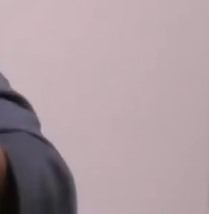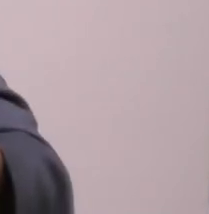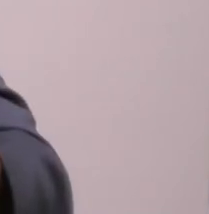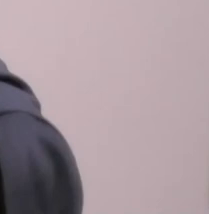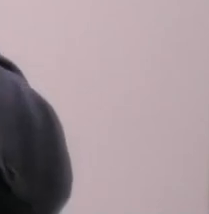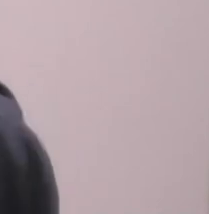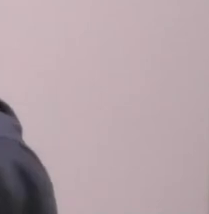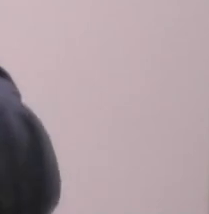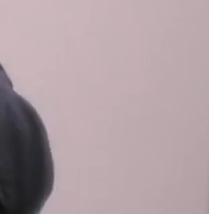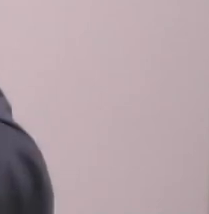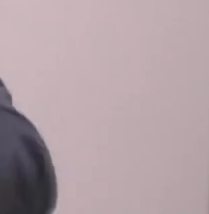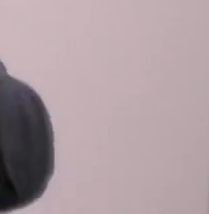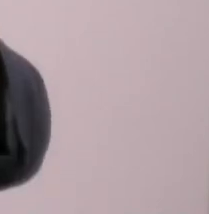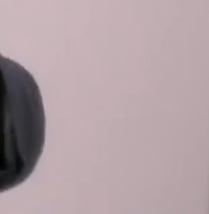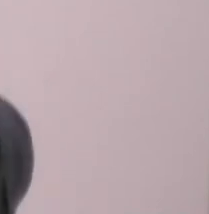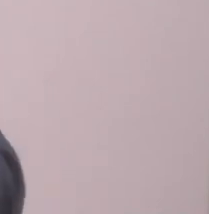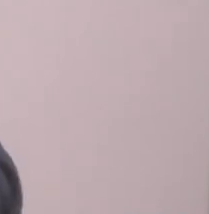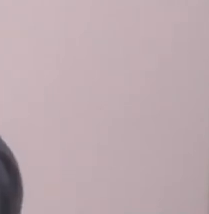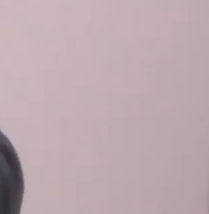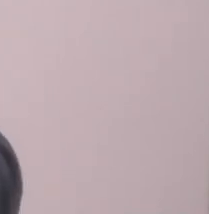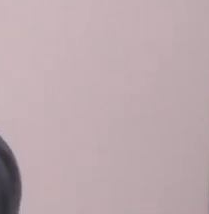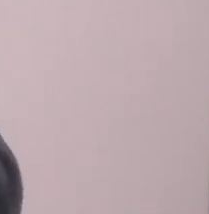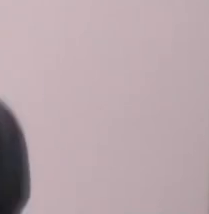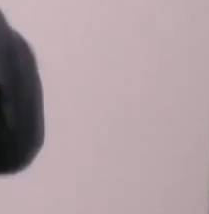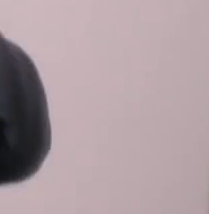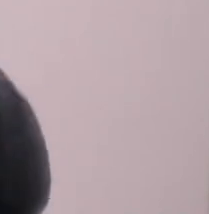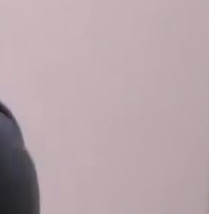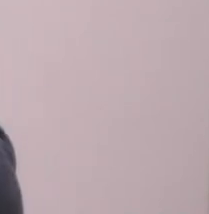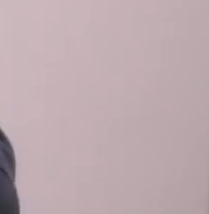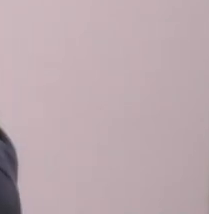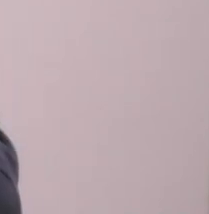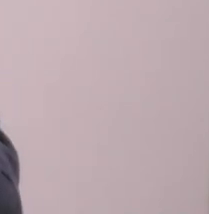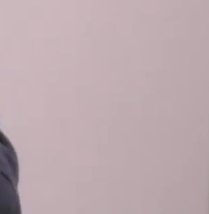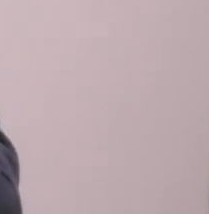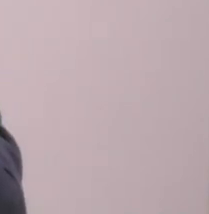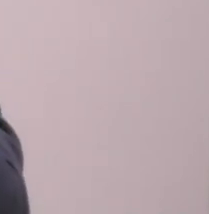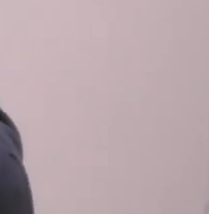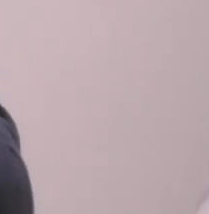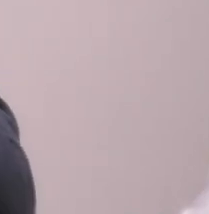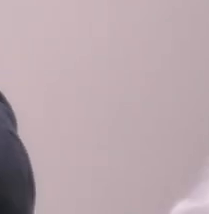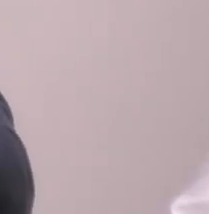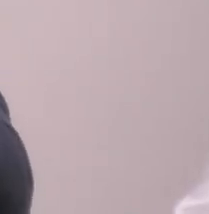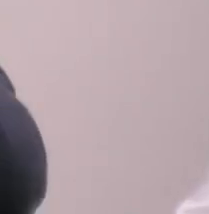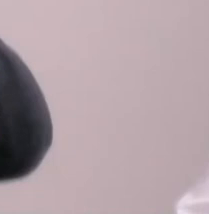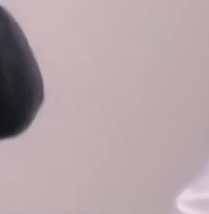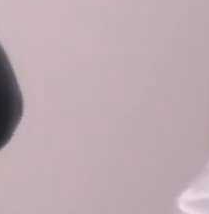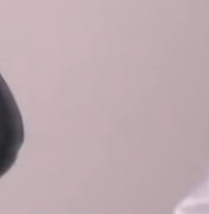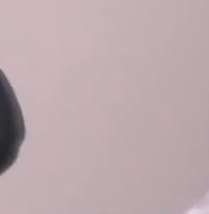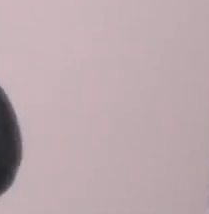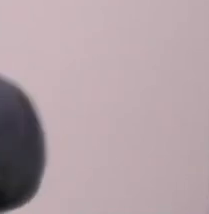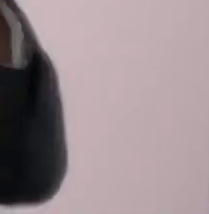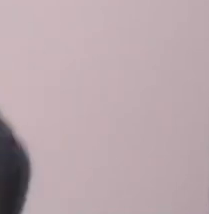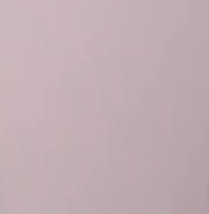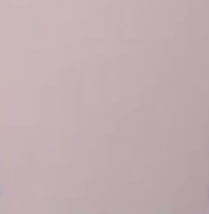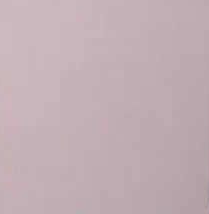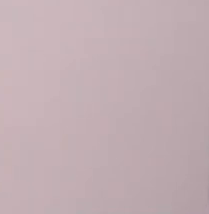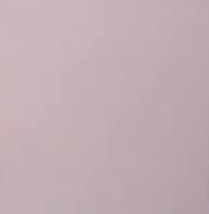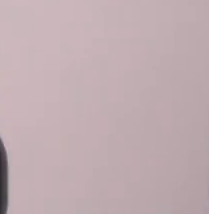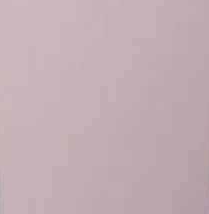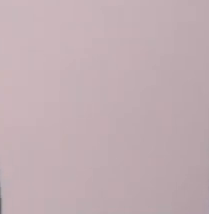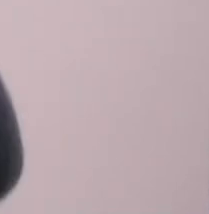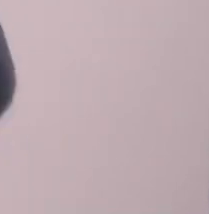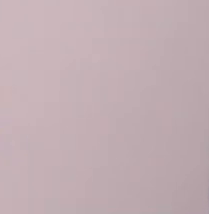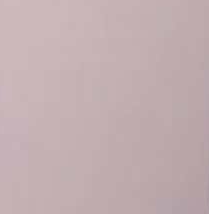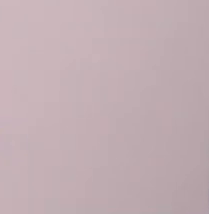ferramentas para dar suporte ao desenvolvimento da pesquisa. A UERJ, por exemplo, tem quase 6 mil bolsas próprias